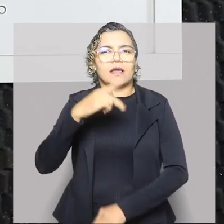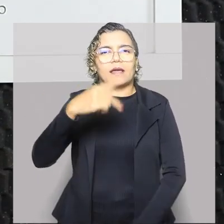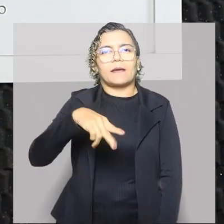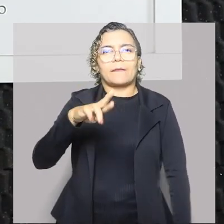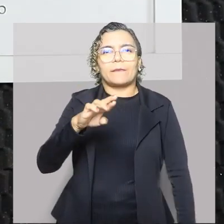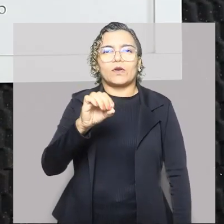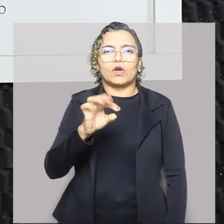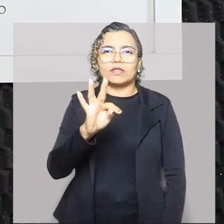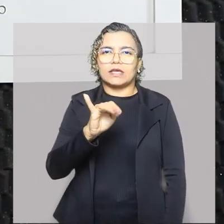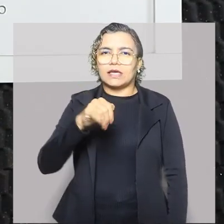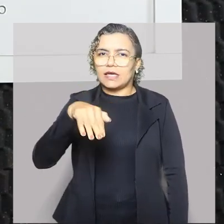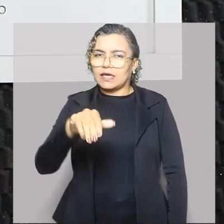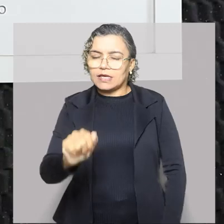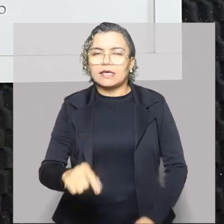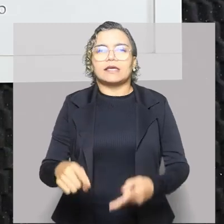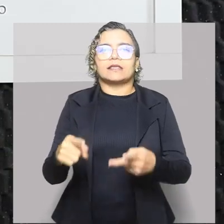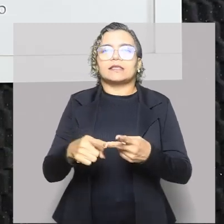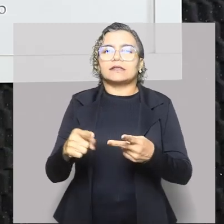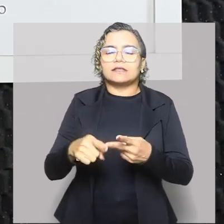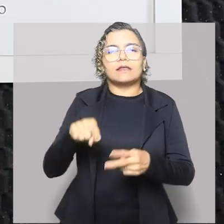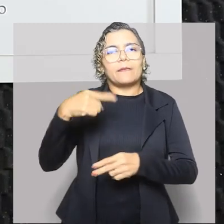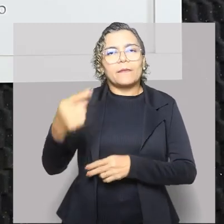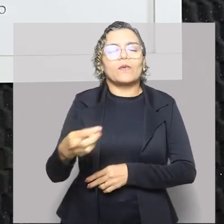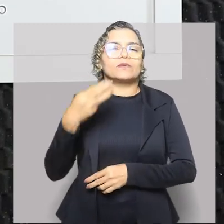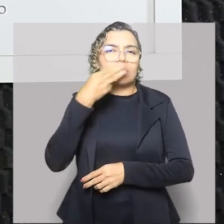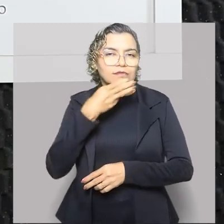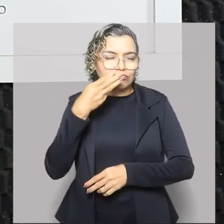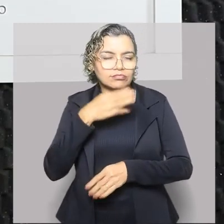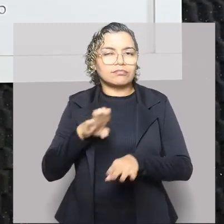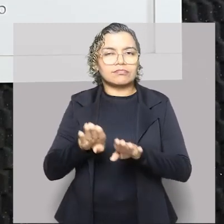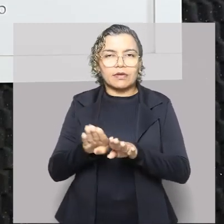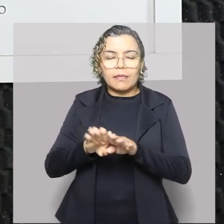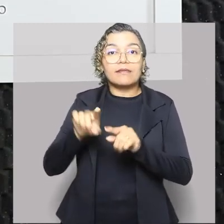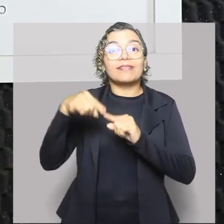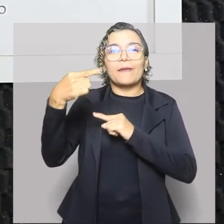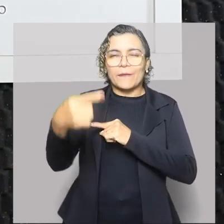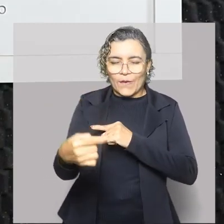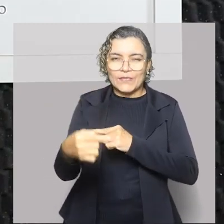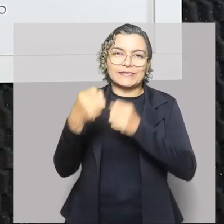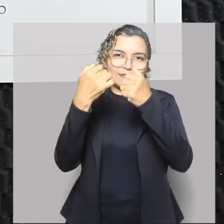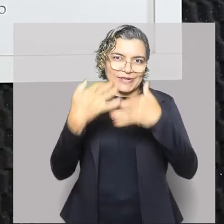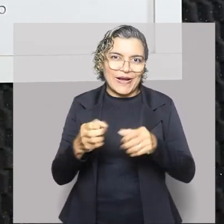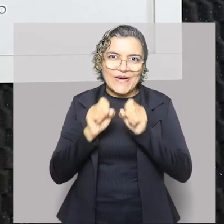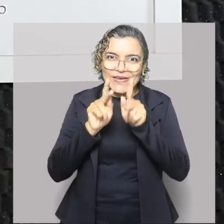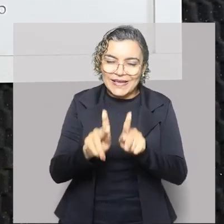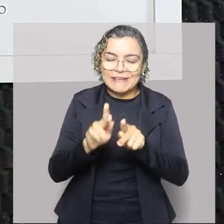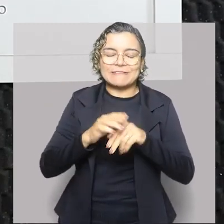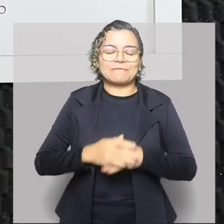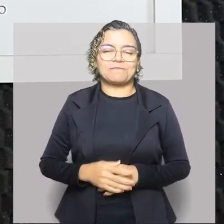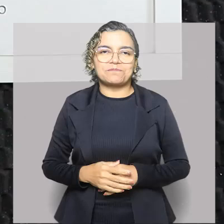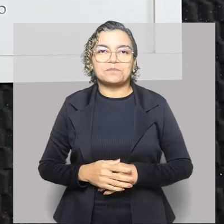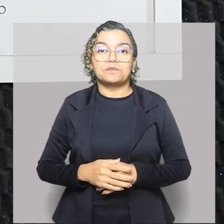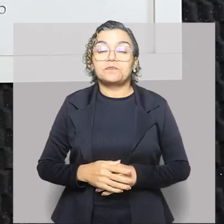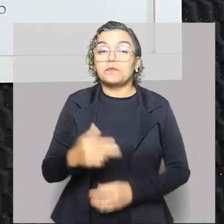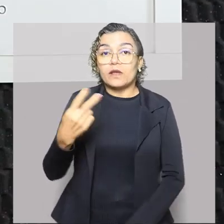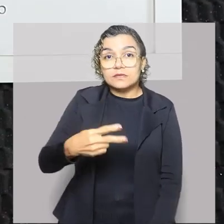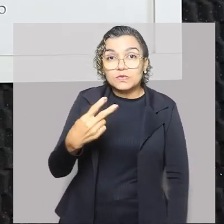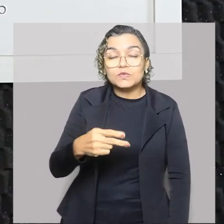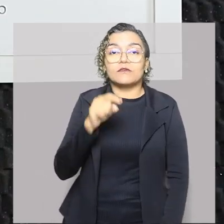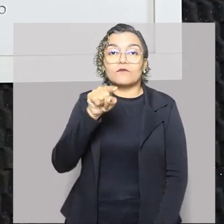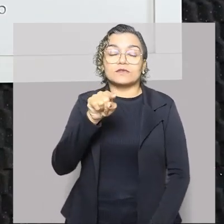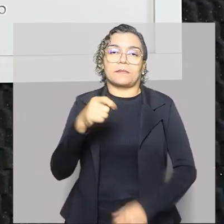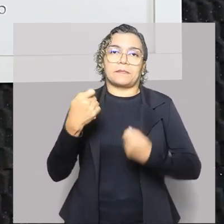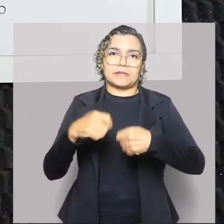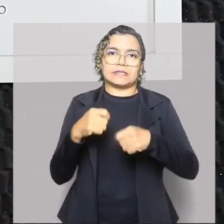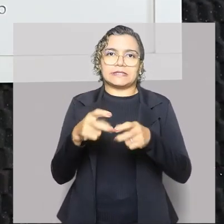acabar formando os seus açúcares, e a gente mais na frente vai falar disso também, tá certo? A segunda coisa que você tem